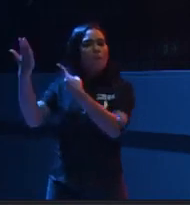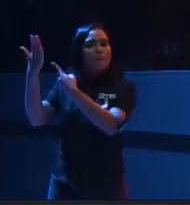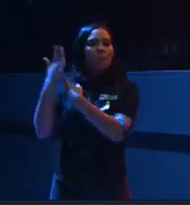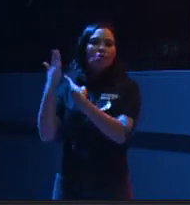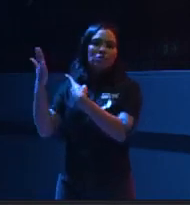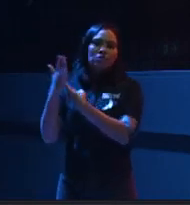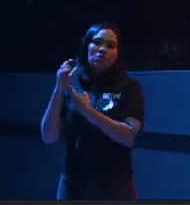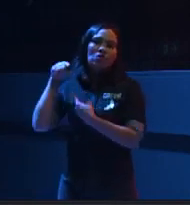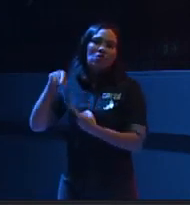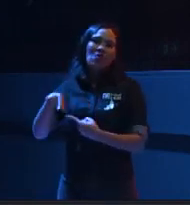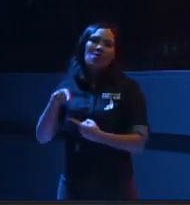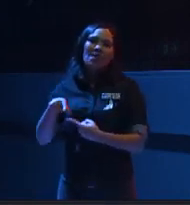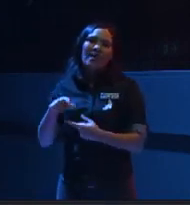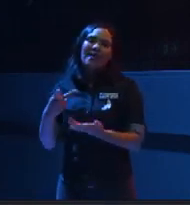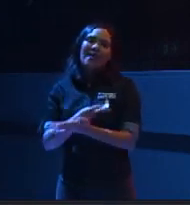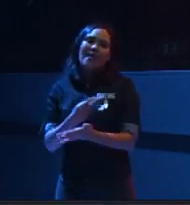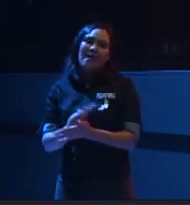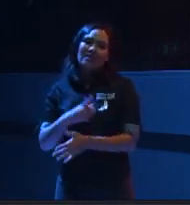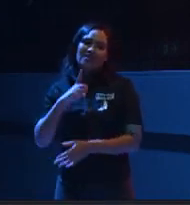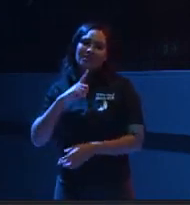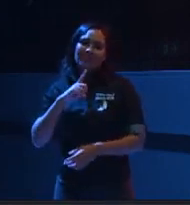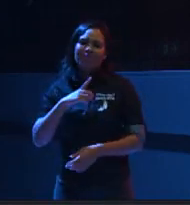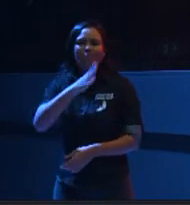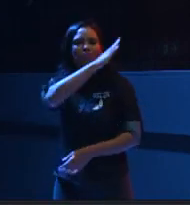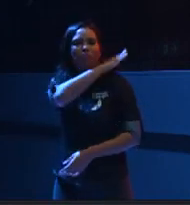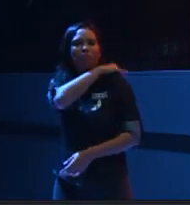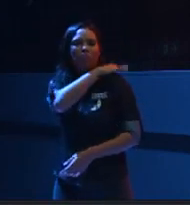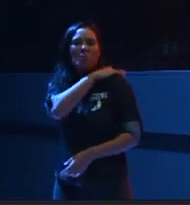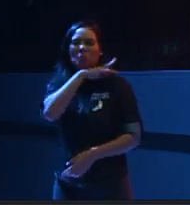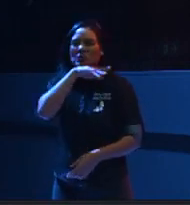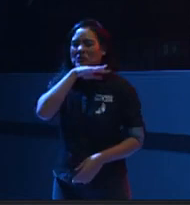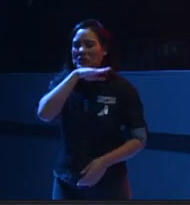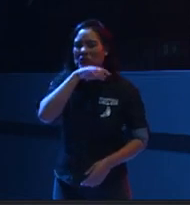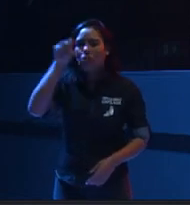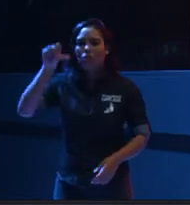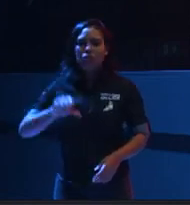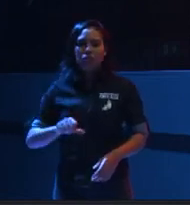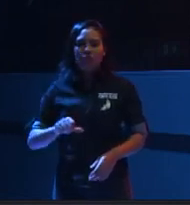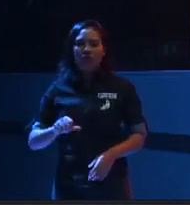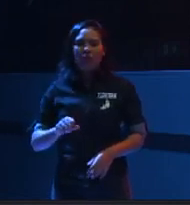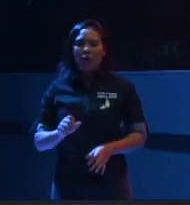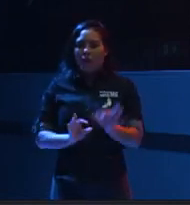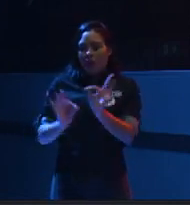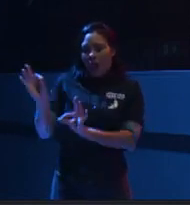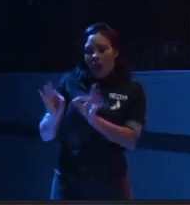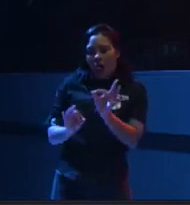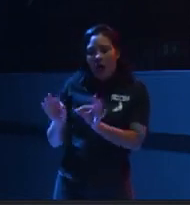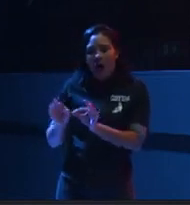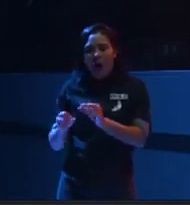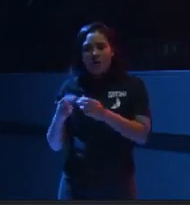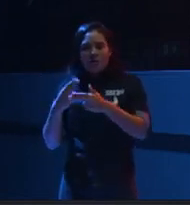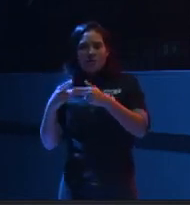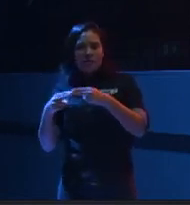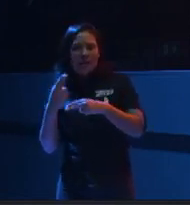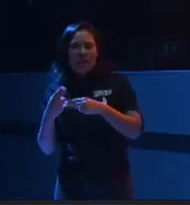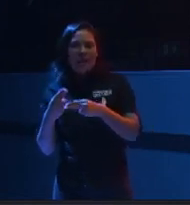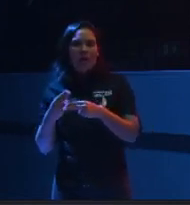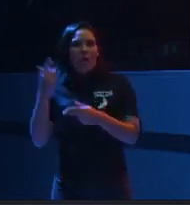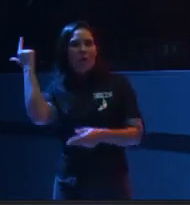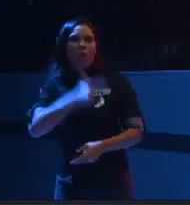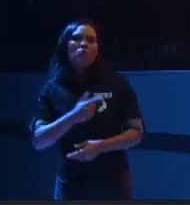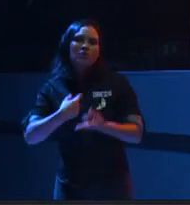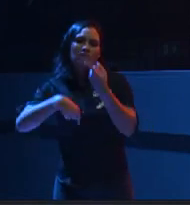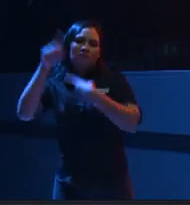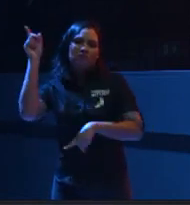que tinha algo errado com aquela criança Olá meus amados irmãos eu não sou melhor do que você